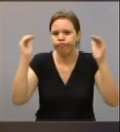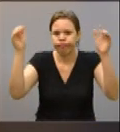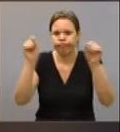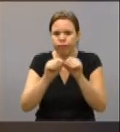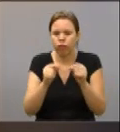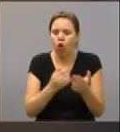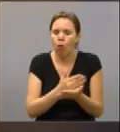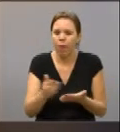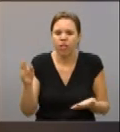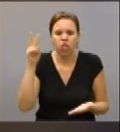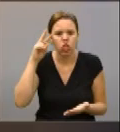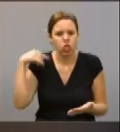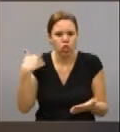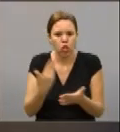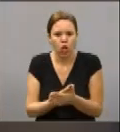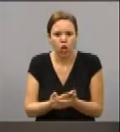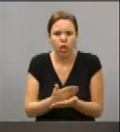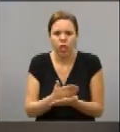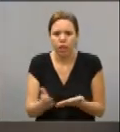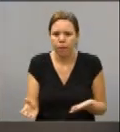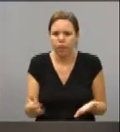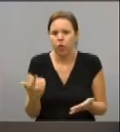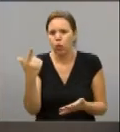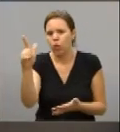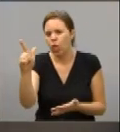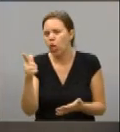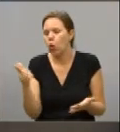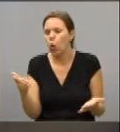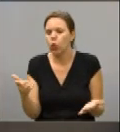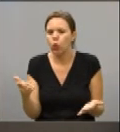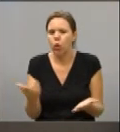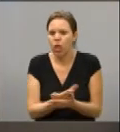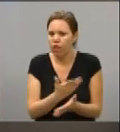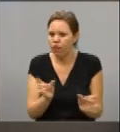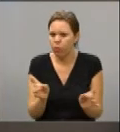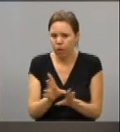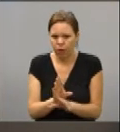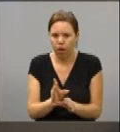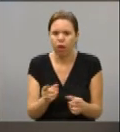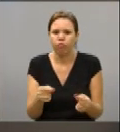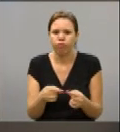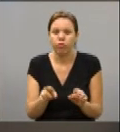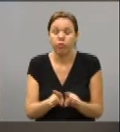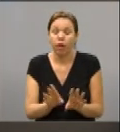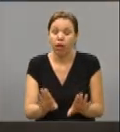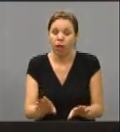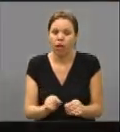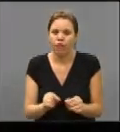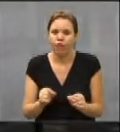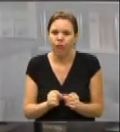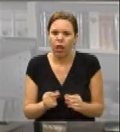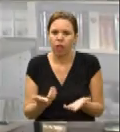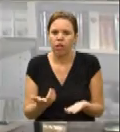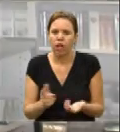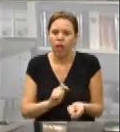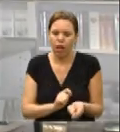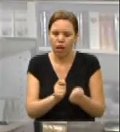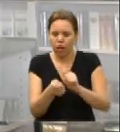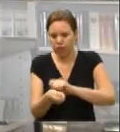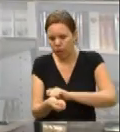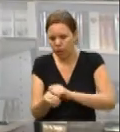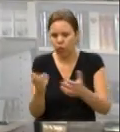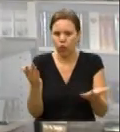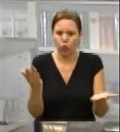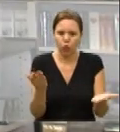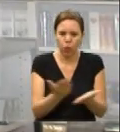história começa e termina ali, não tem nenhum outro volume para completar. E do mesmo jeito que a série faz, que ela adapta o livro